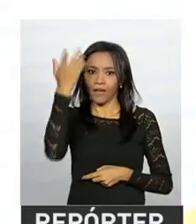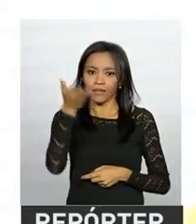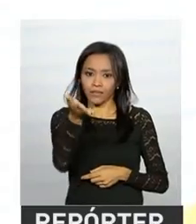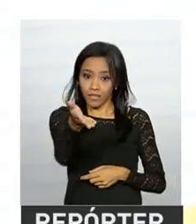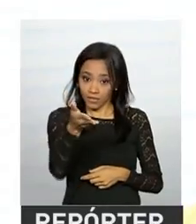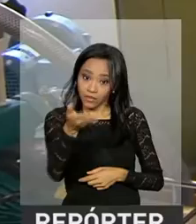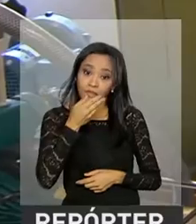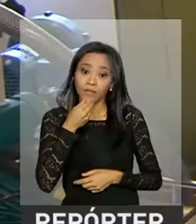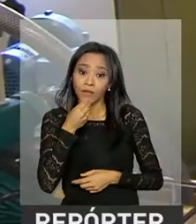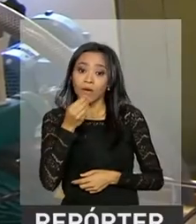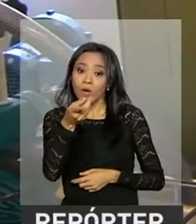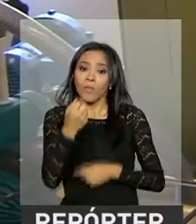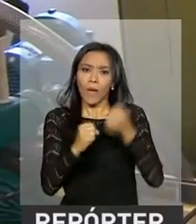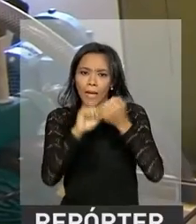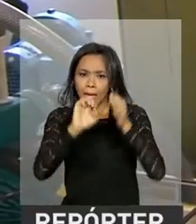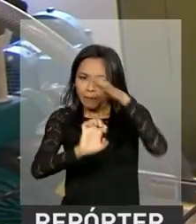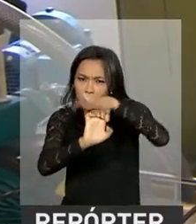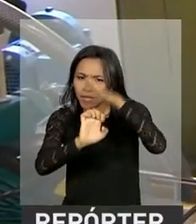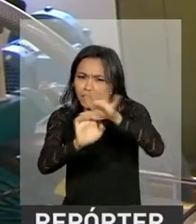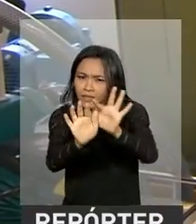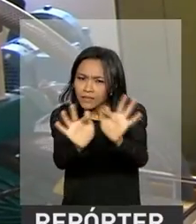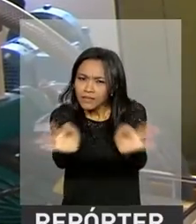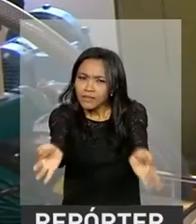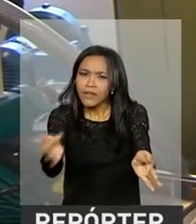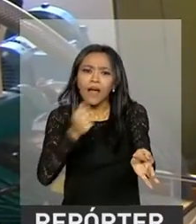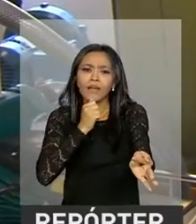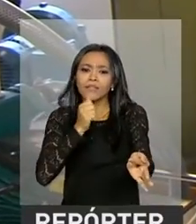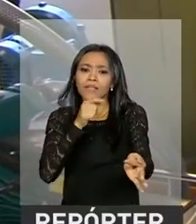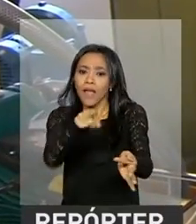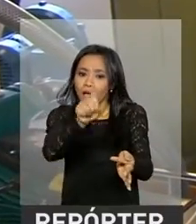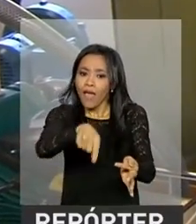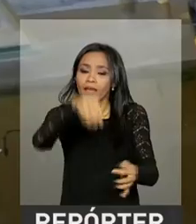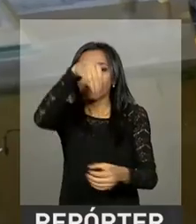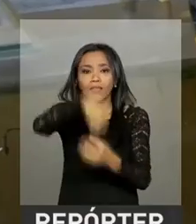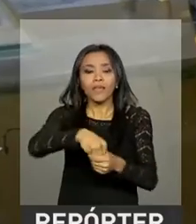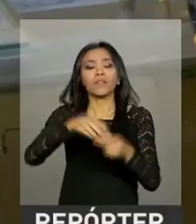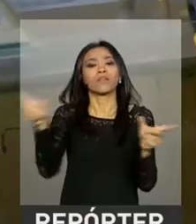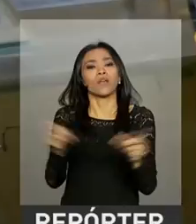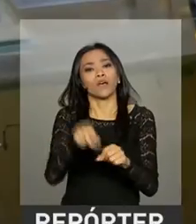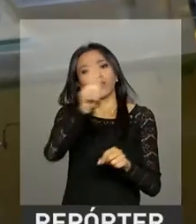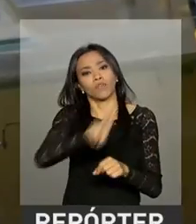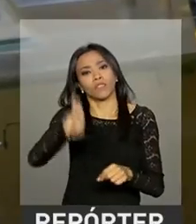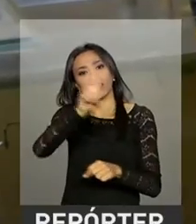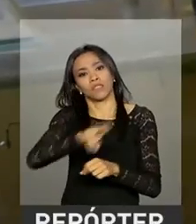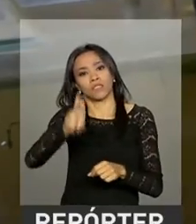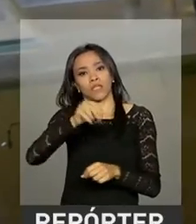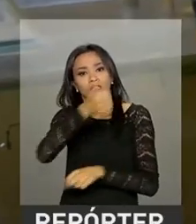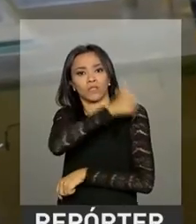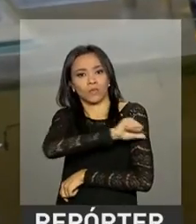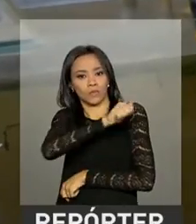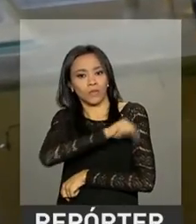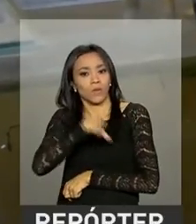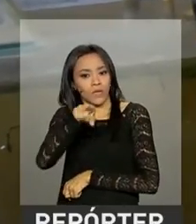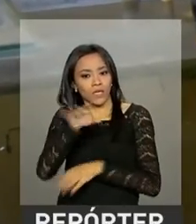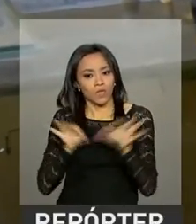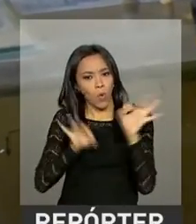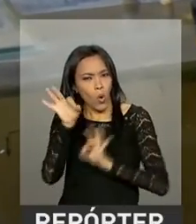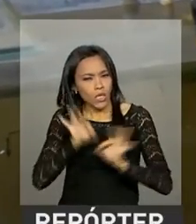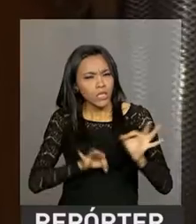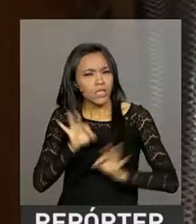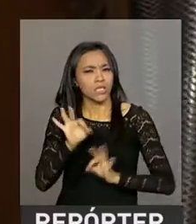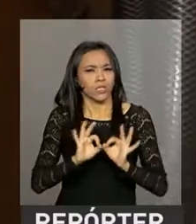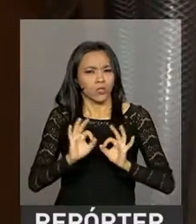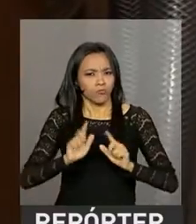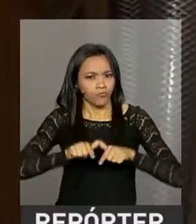com ainda recém-nascida e é nessa incubadora as empresas da ufrj que invenções inovadoras vão tomando forma o